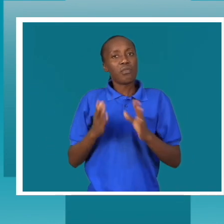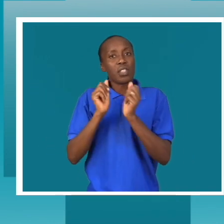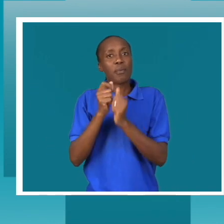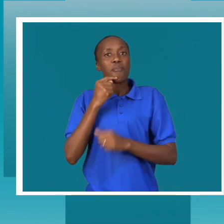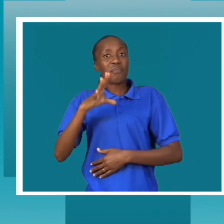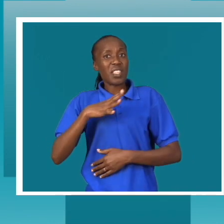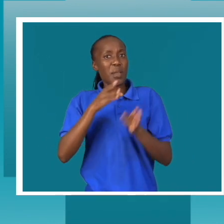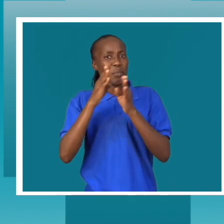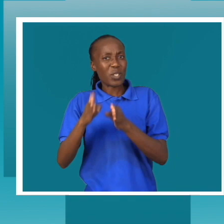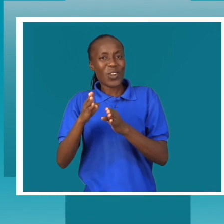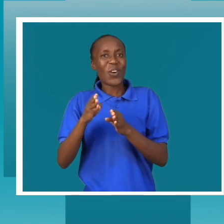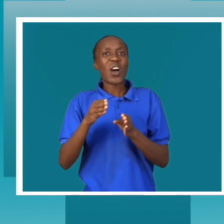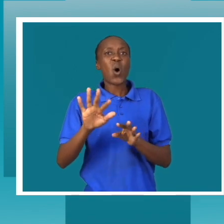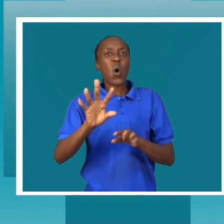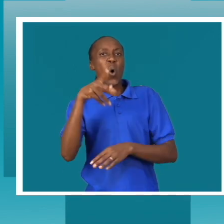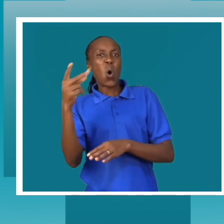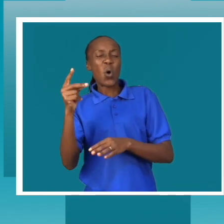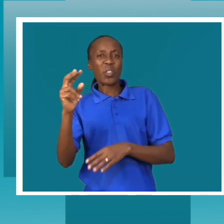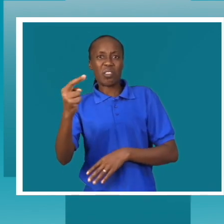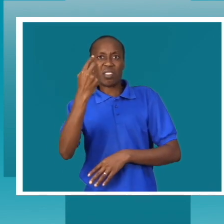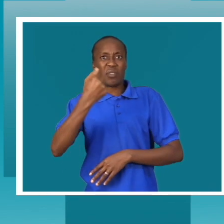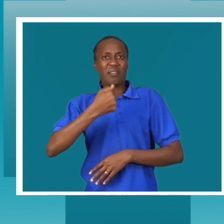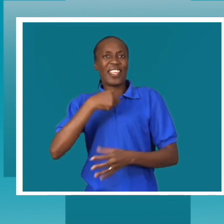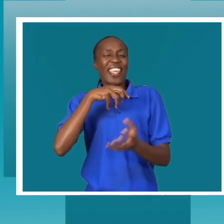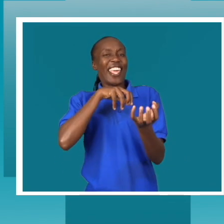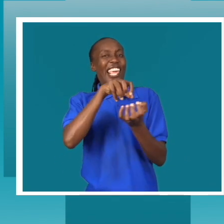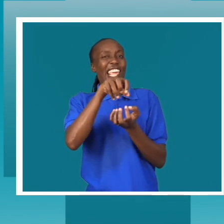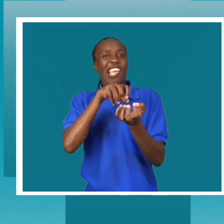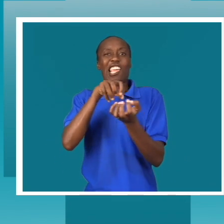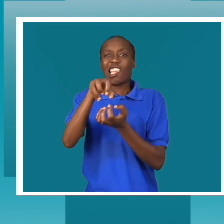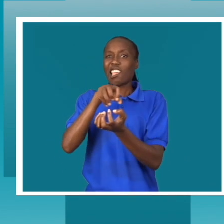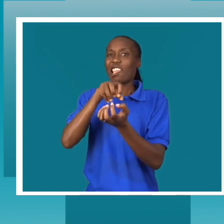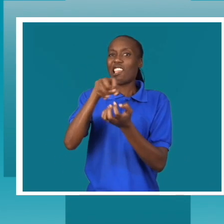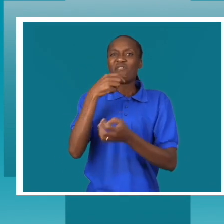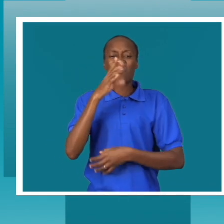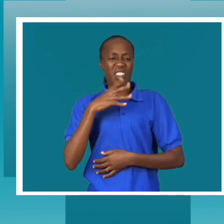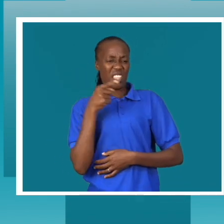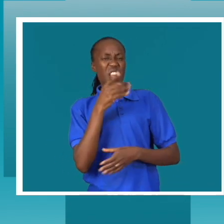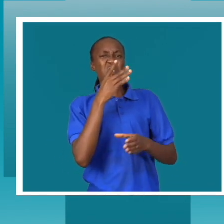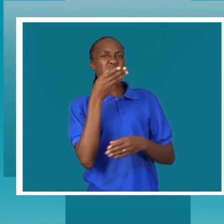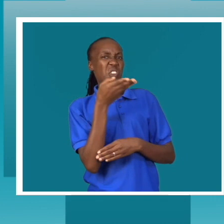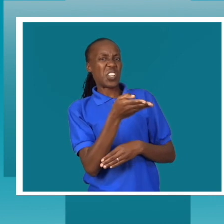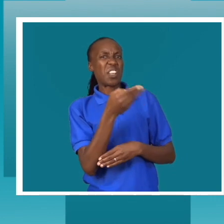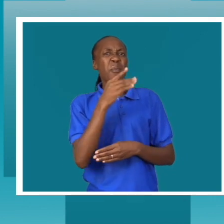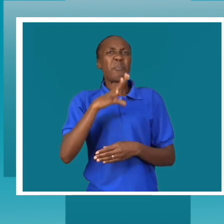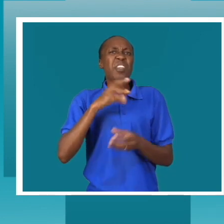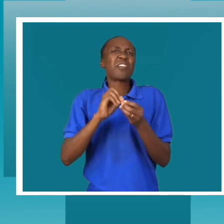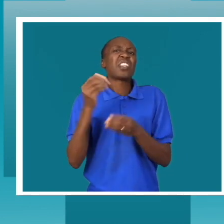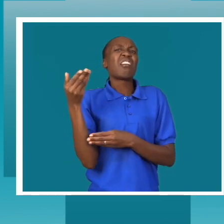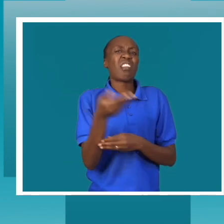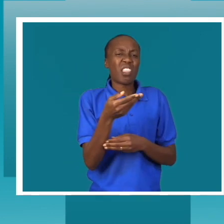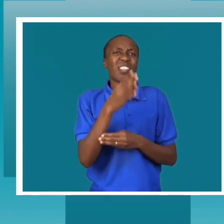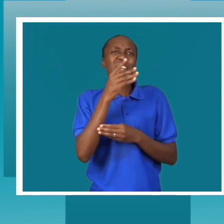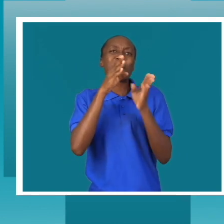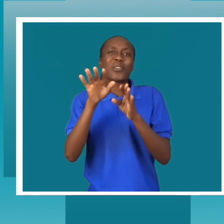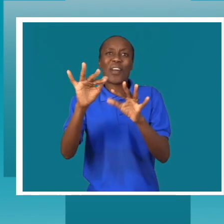no lixo, o que algumas desvalorizam, mas depois de tratadas e transformadas é